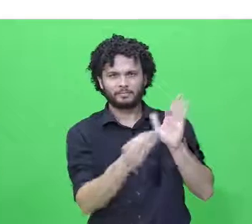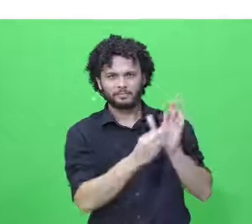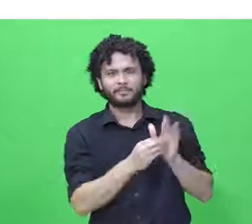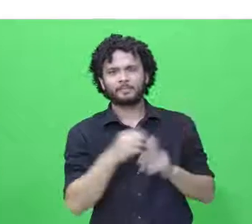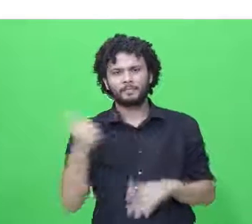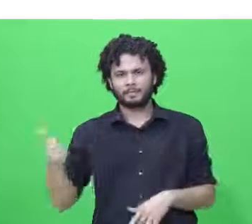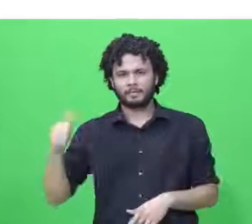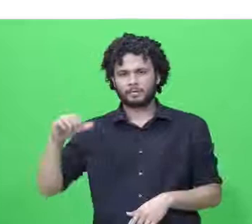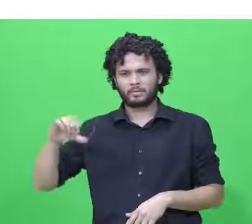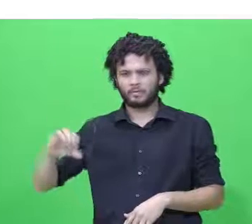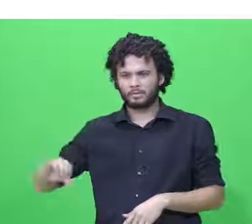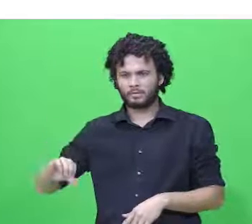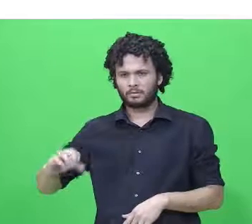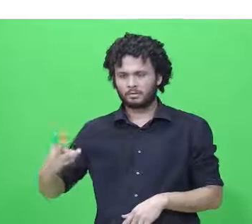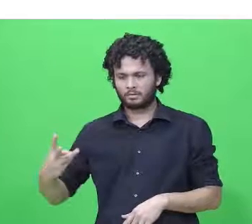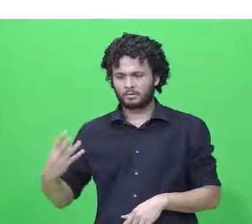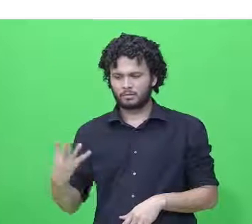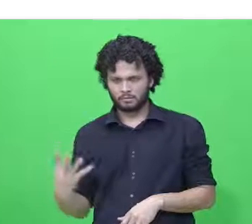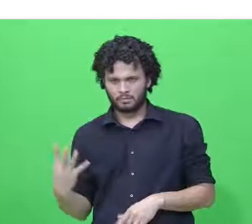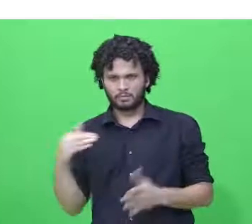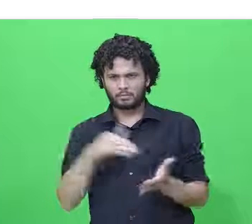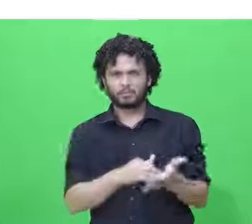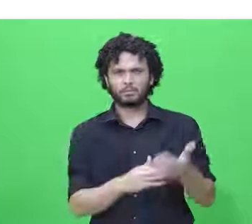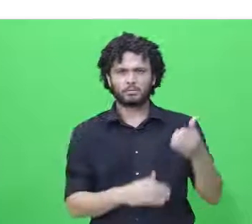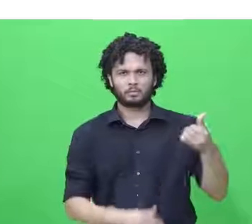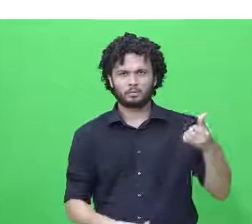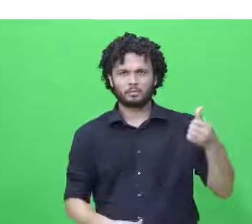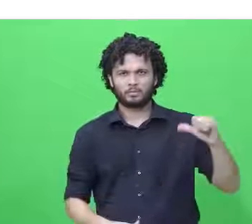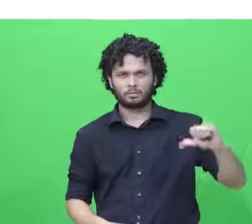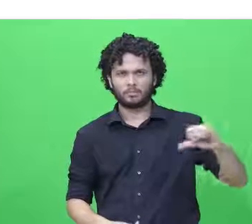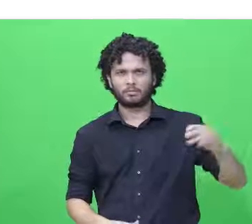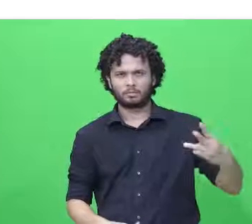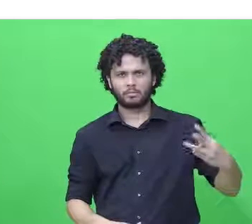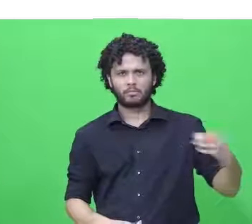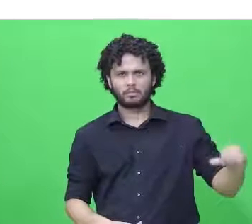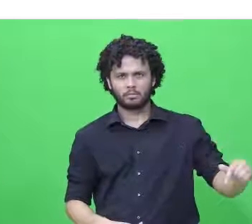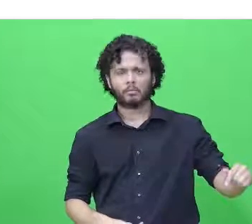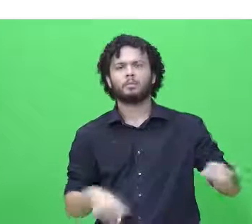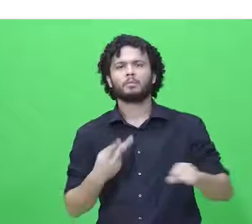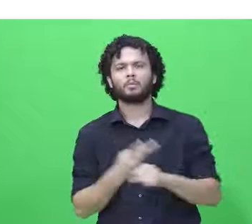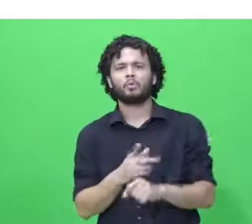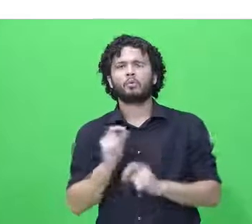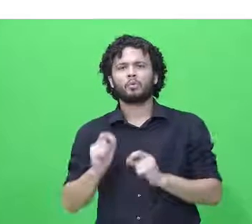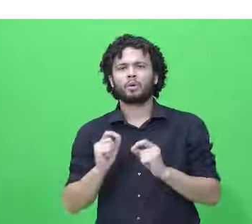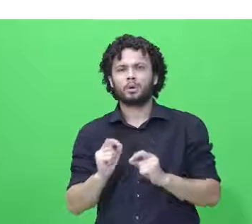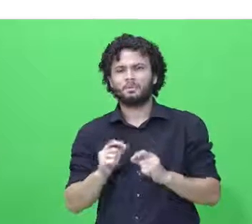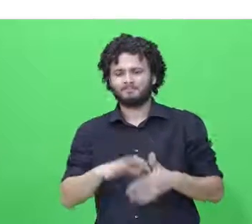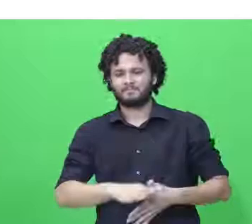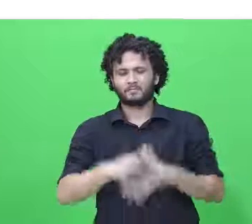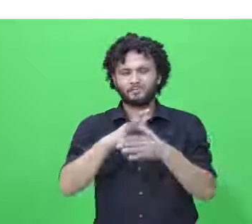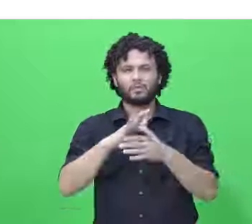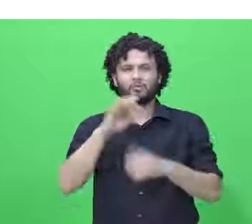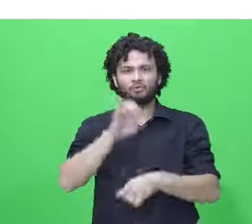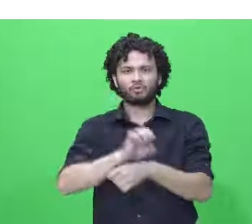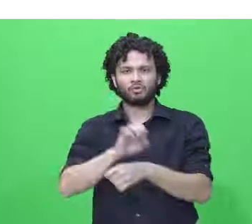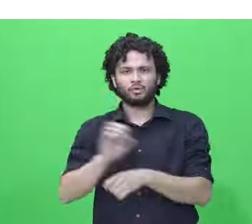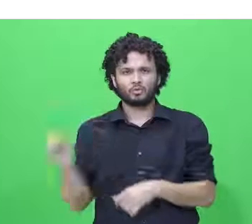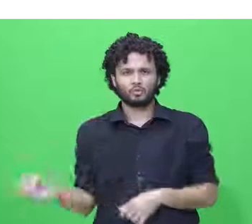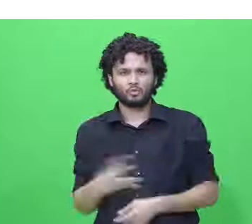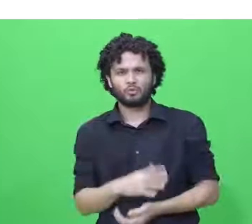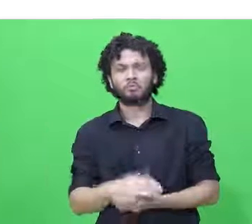de 1934 a 1937, e ditador, quando ele implanta aí o Estado Novo, que vai, então,